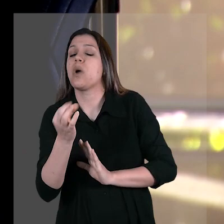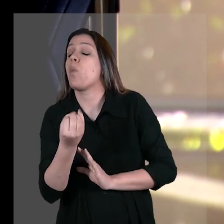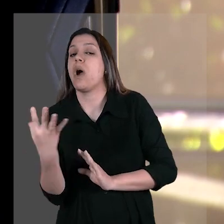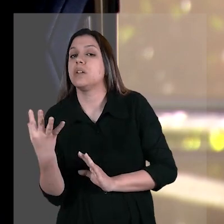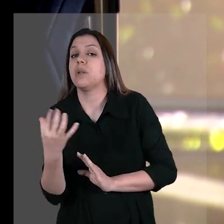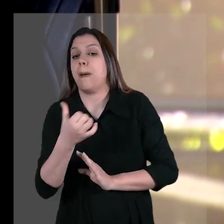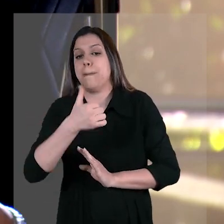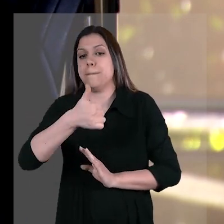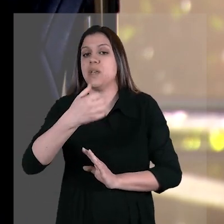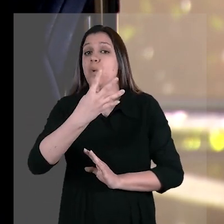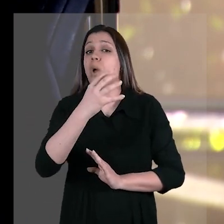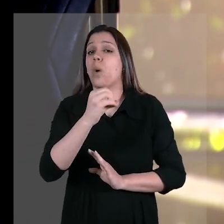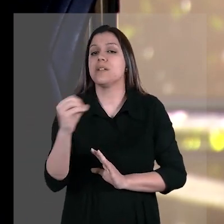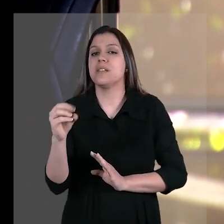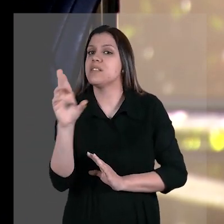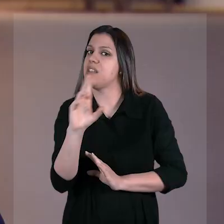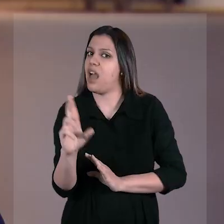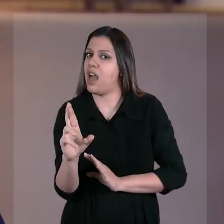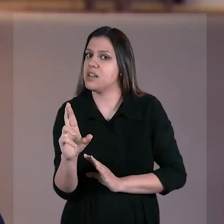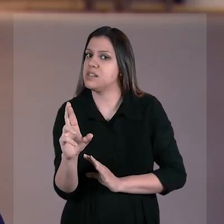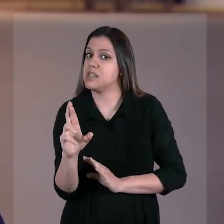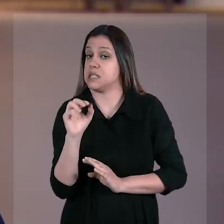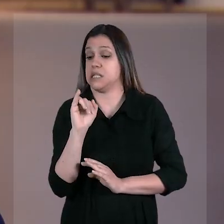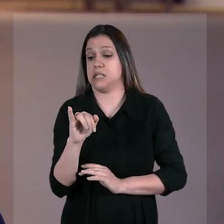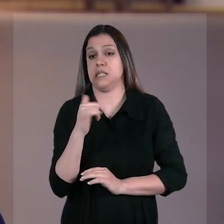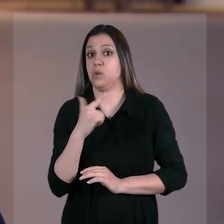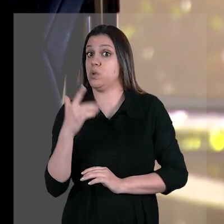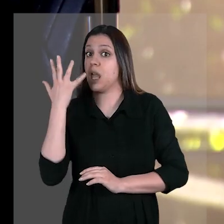R$1.400, por quê? Porque eu não tenho filhos menores.